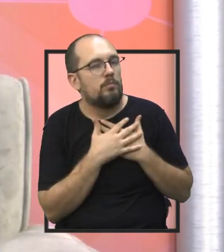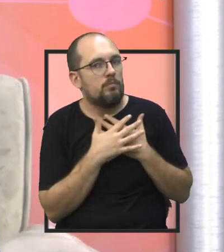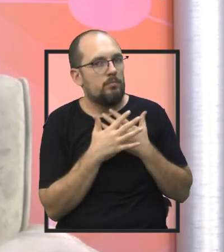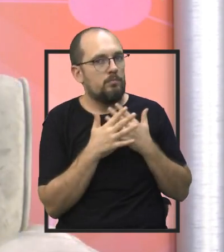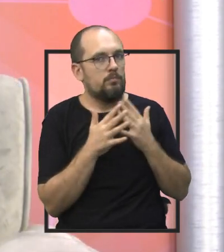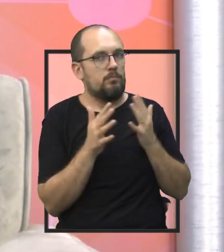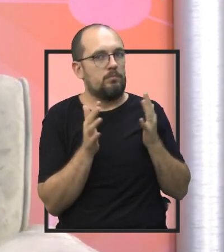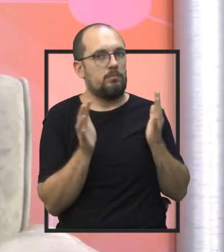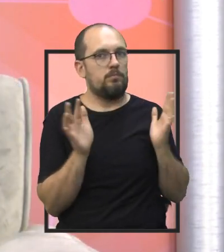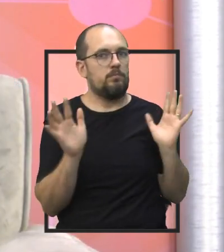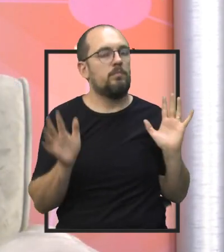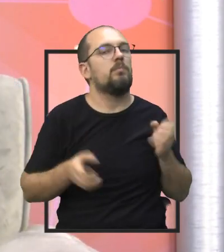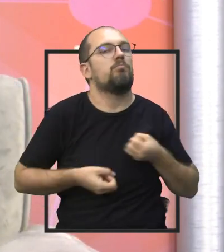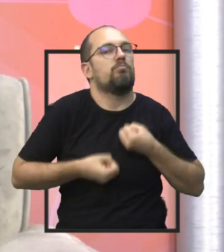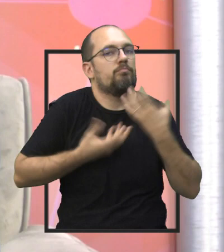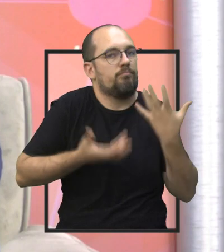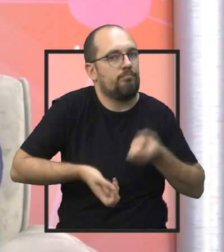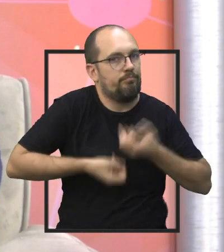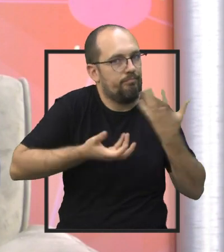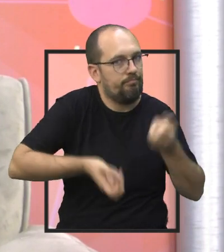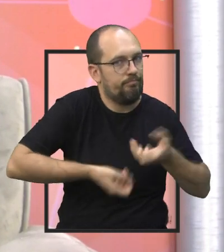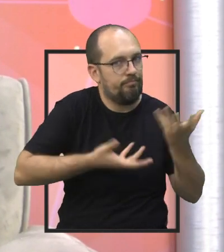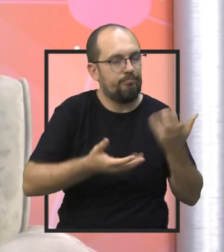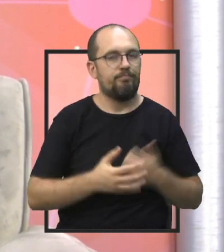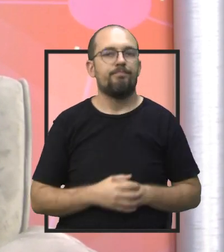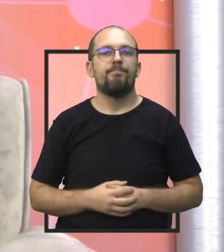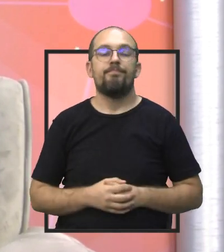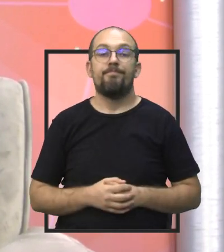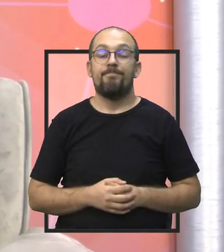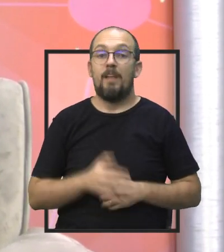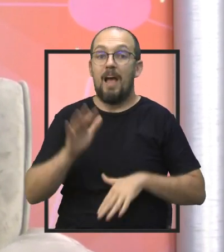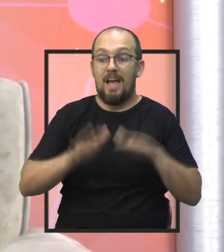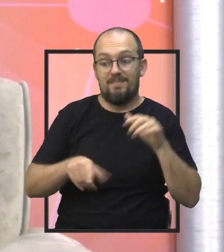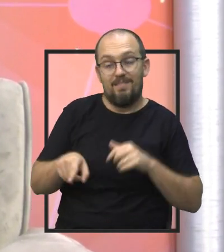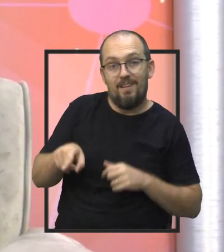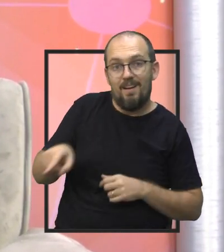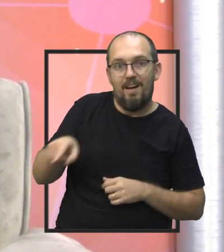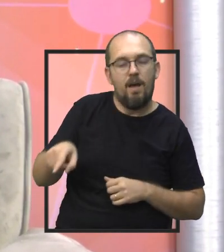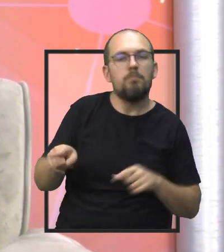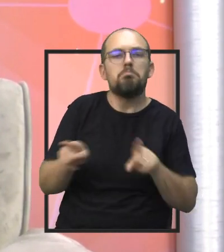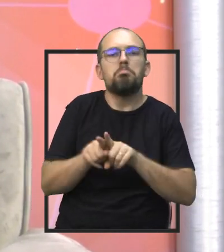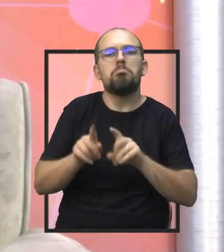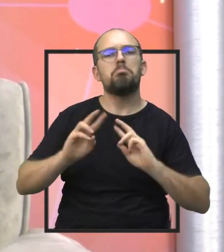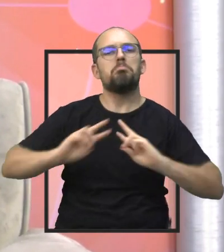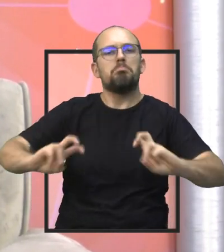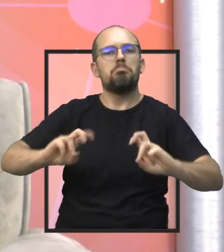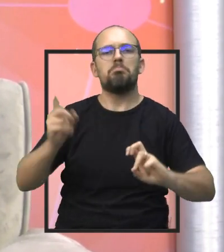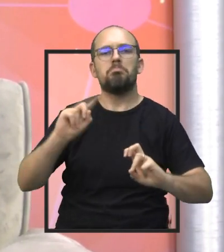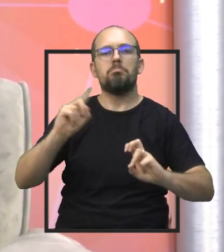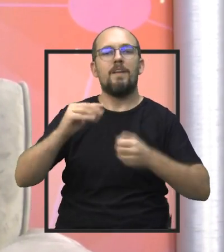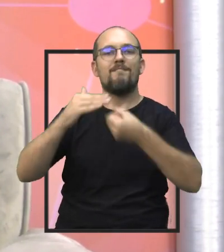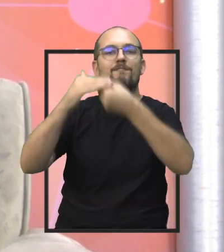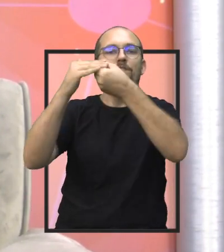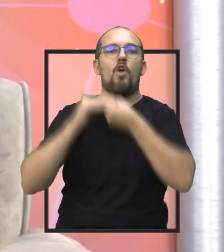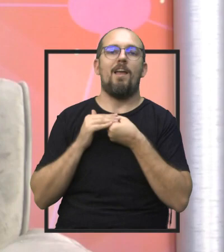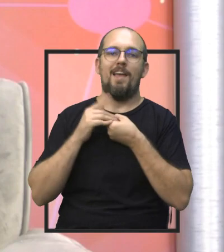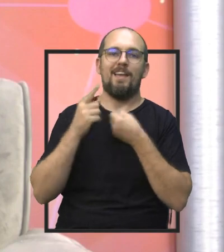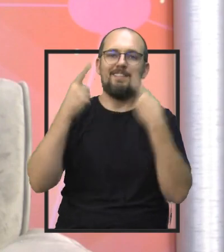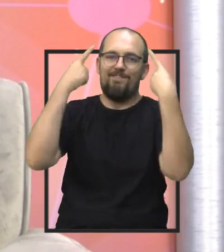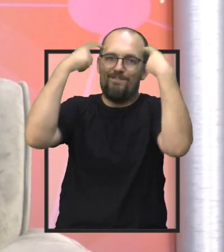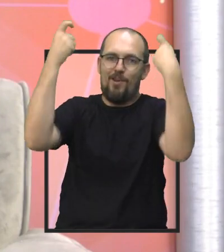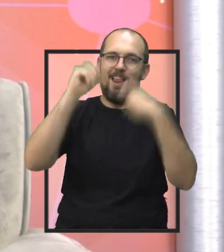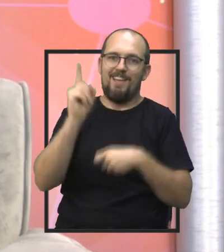espaço para poder falar. Ainda tem um outro fator, muitas vezes a criança não identifica de imediato que aquela é uma violência, porque quem